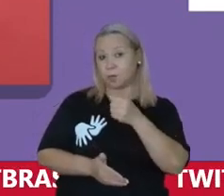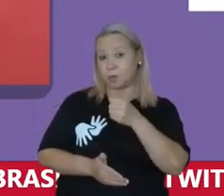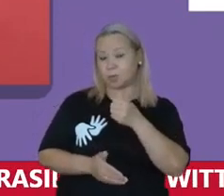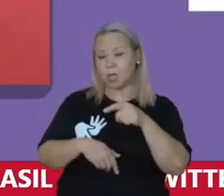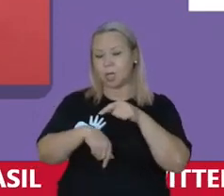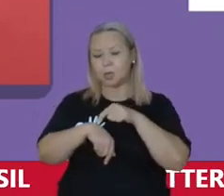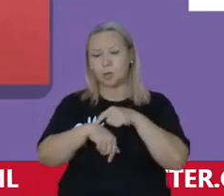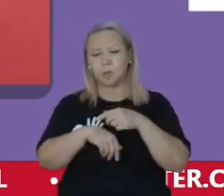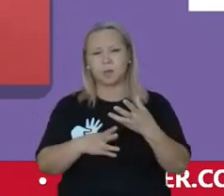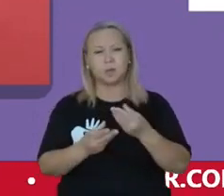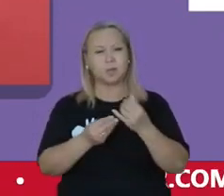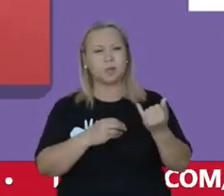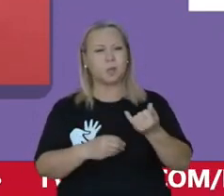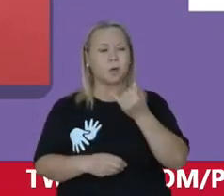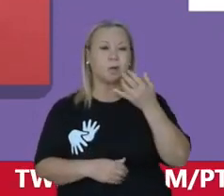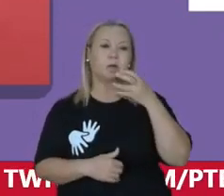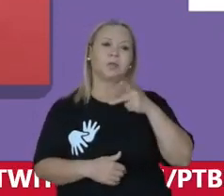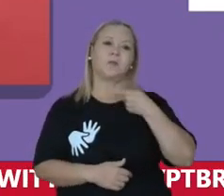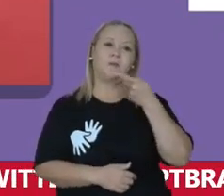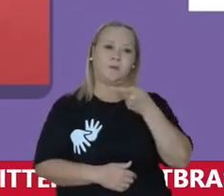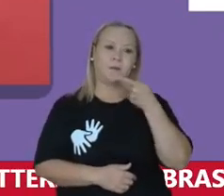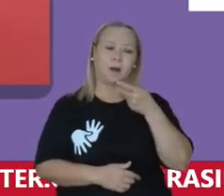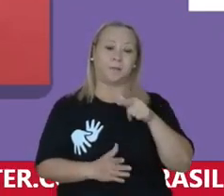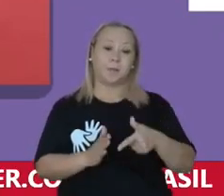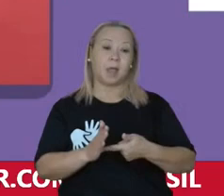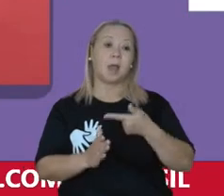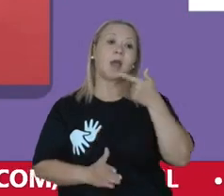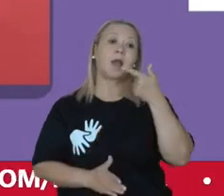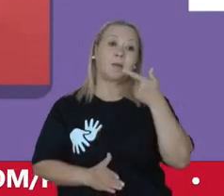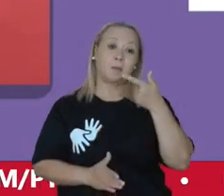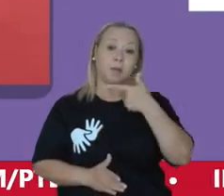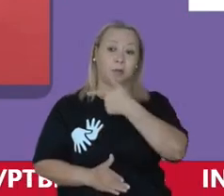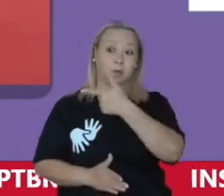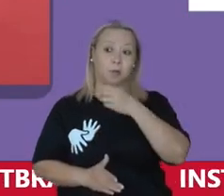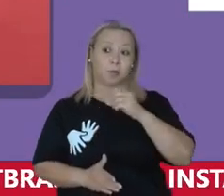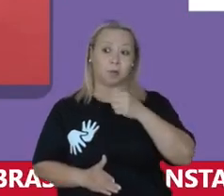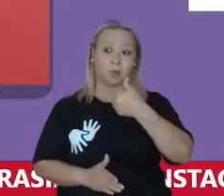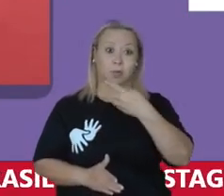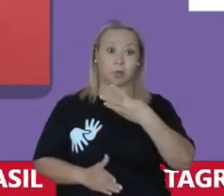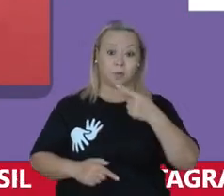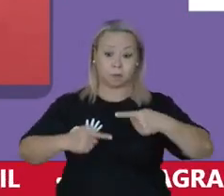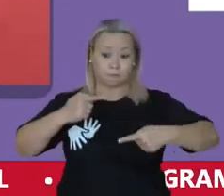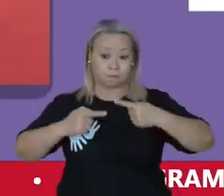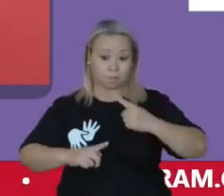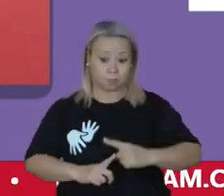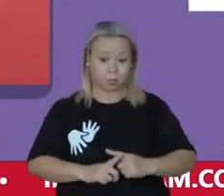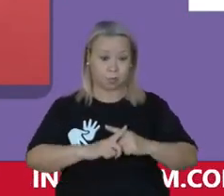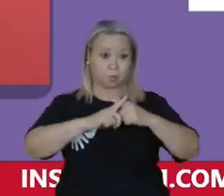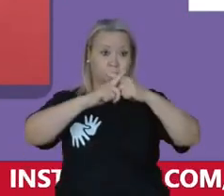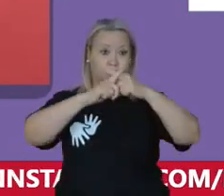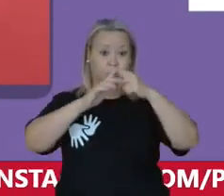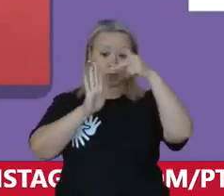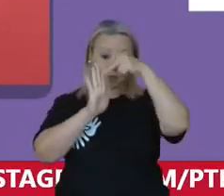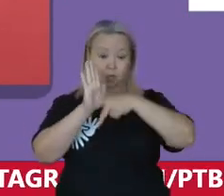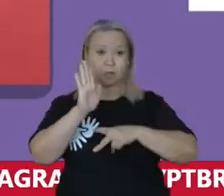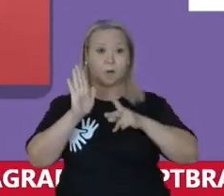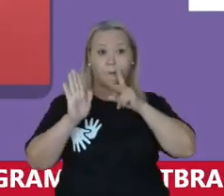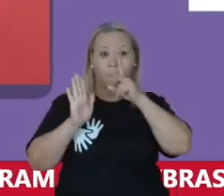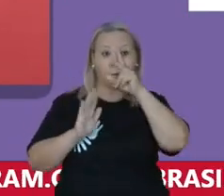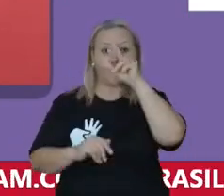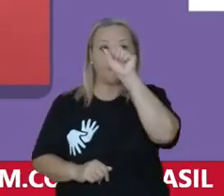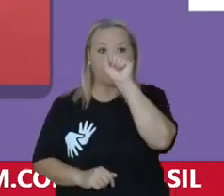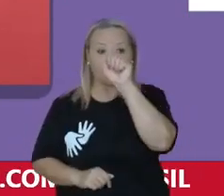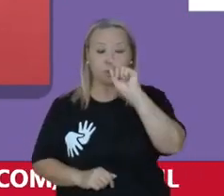que é muito importante colocar. Primeiro, 2014 foi um momento de disputa de projeto muito forte.